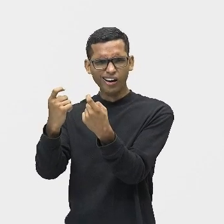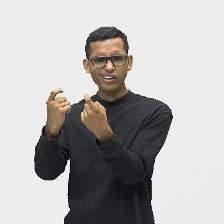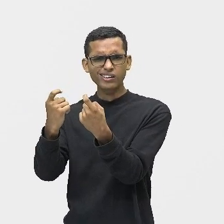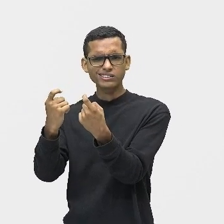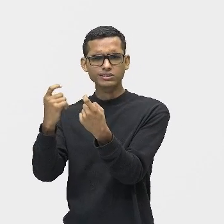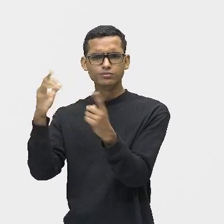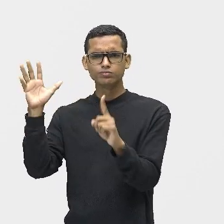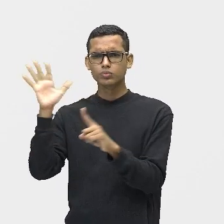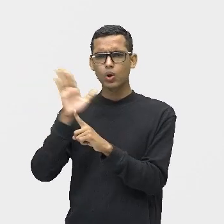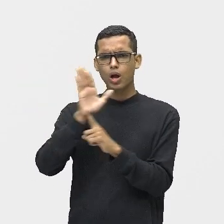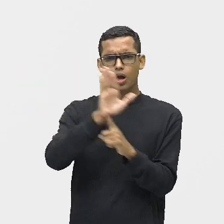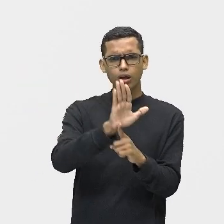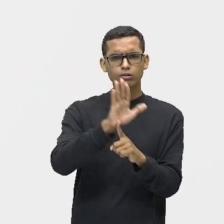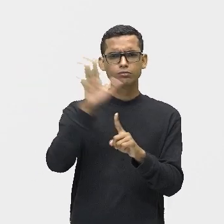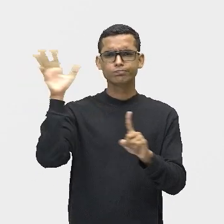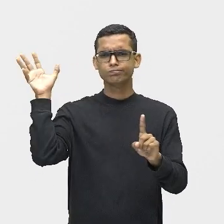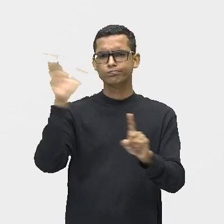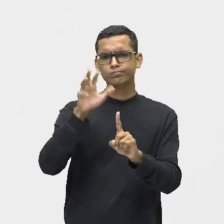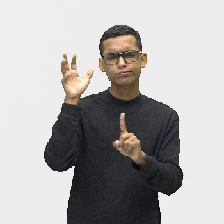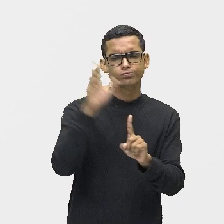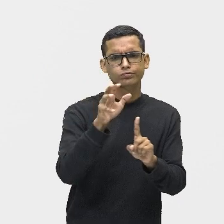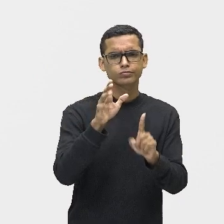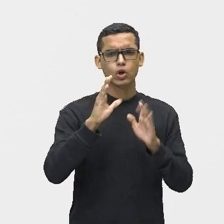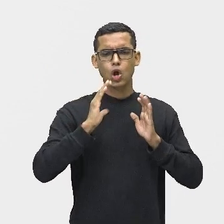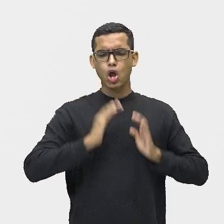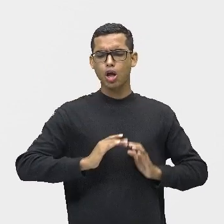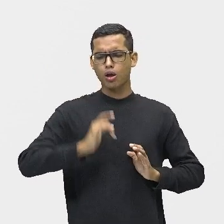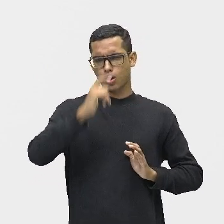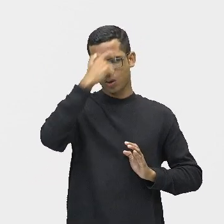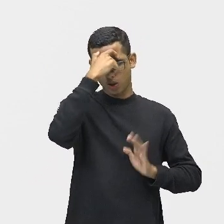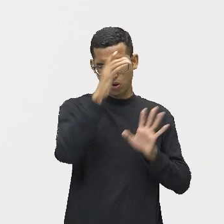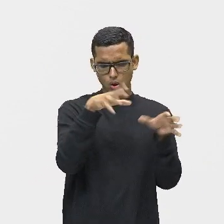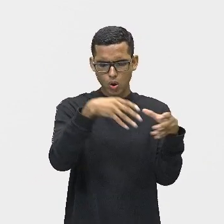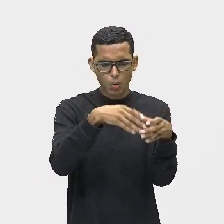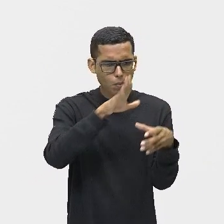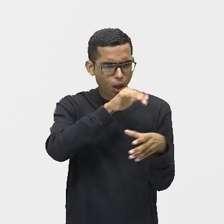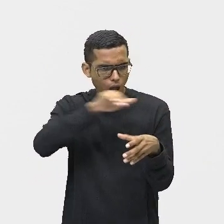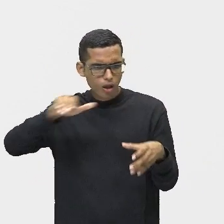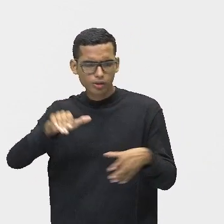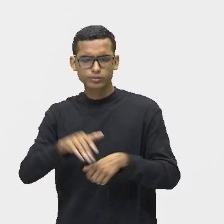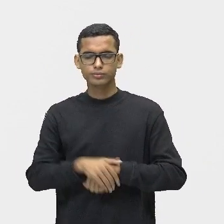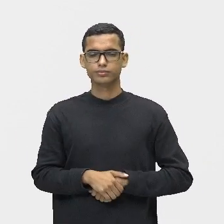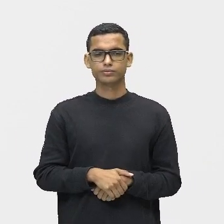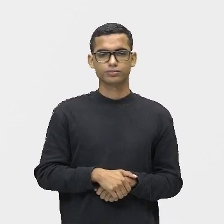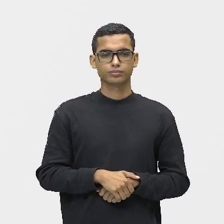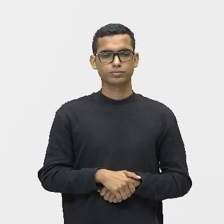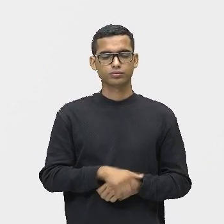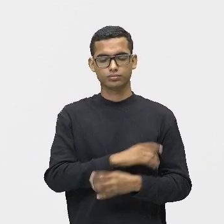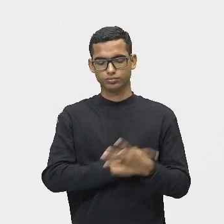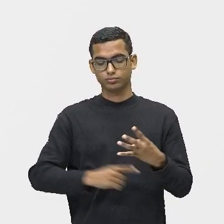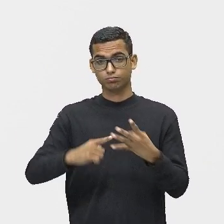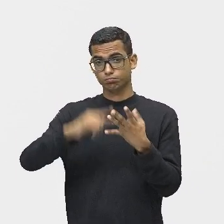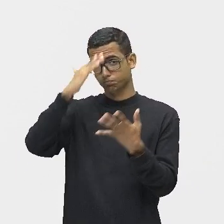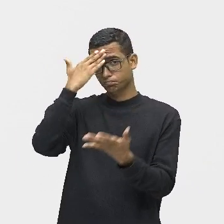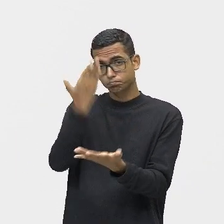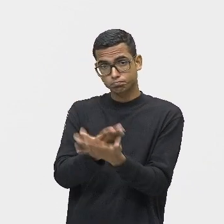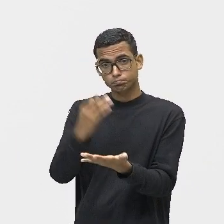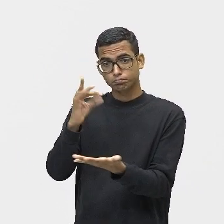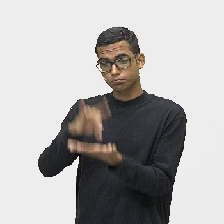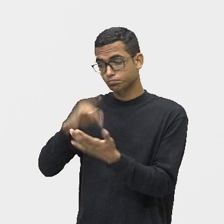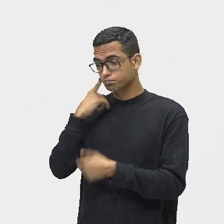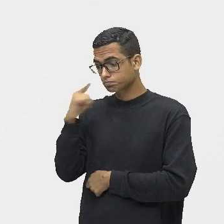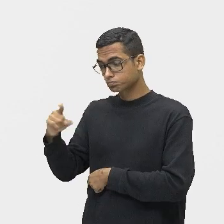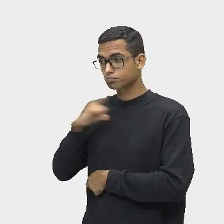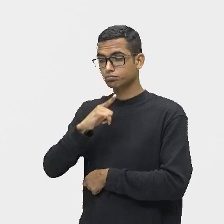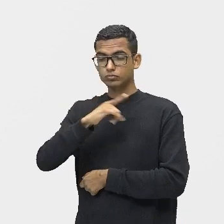das crianças. Então, ela acredita que é um problema que filmes e videogames com cenas violentas afetam o comportamento e de forma